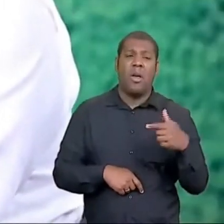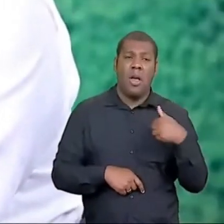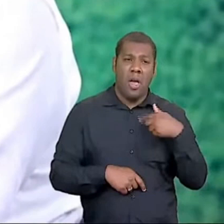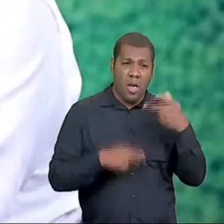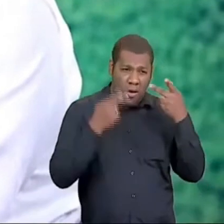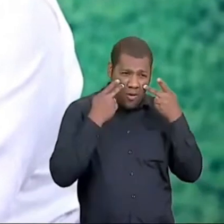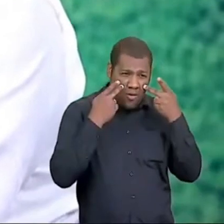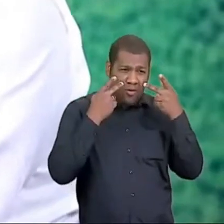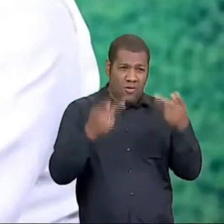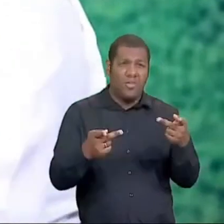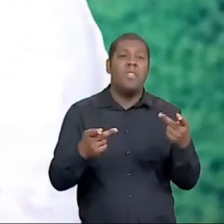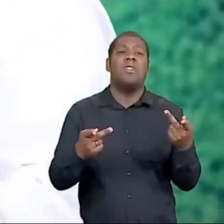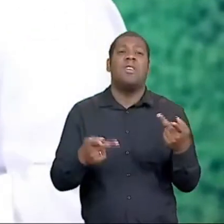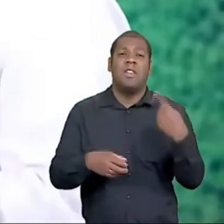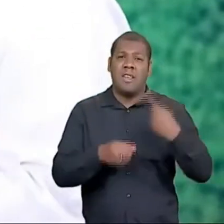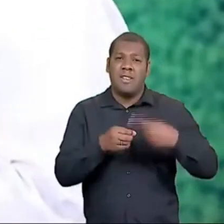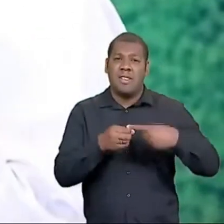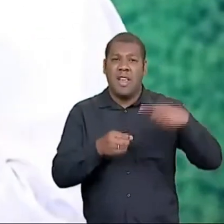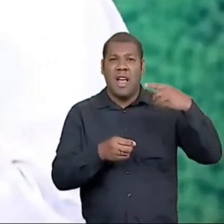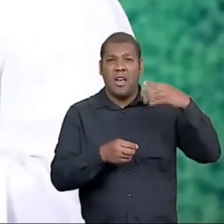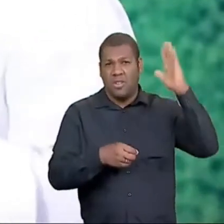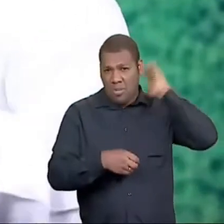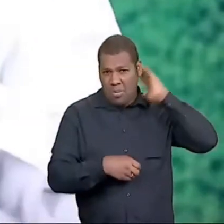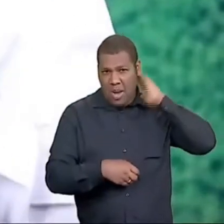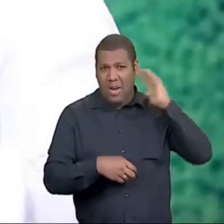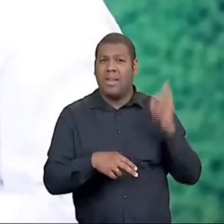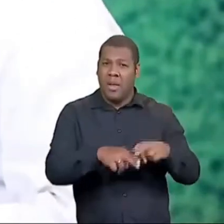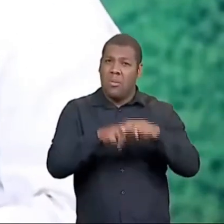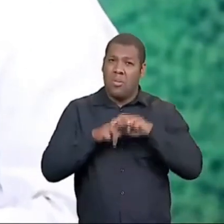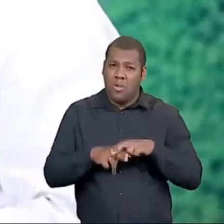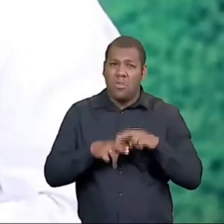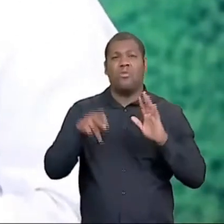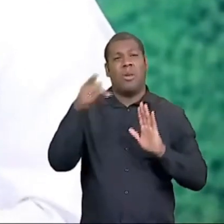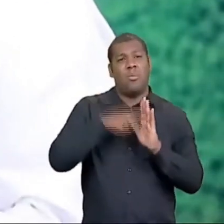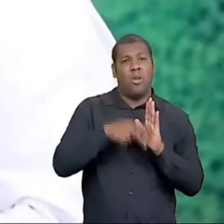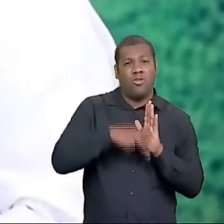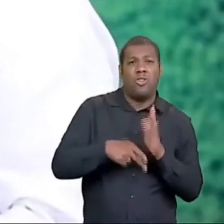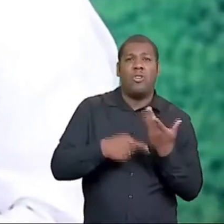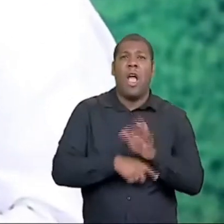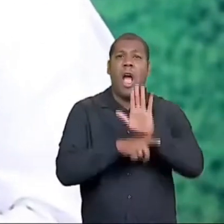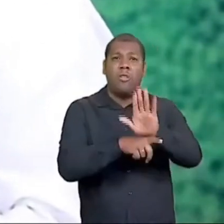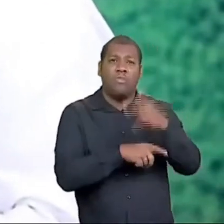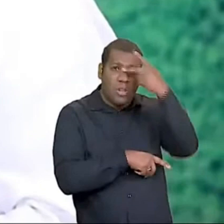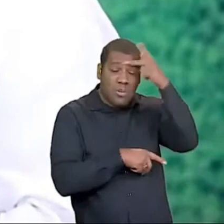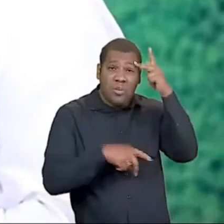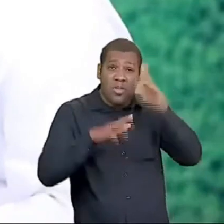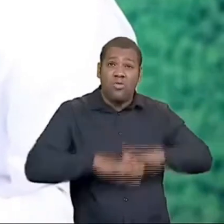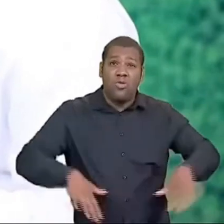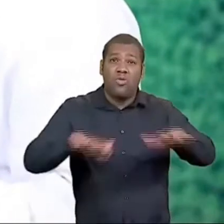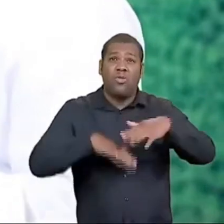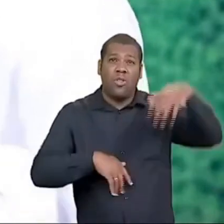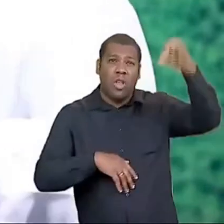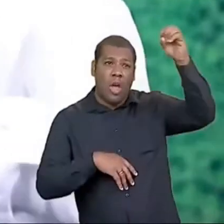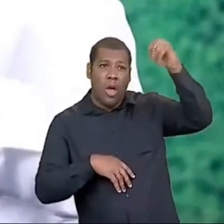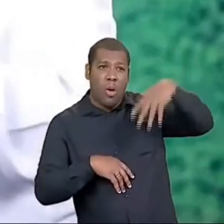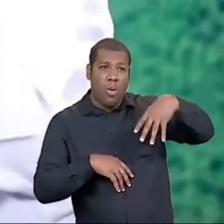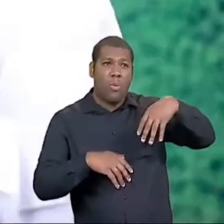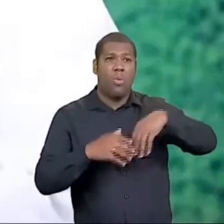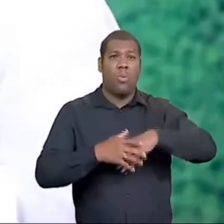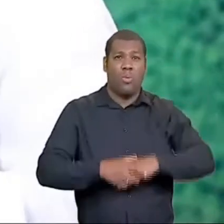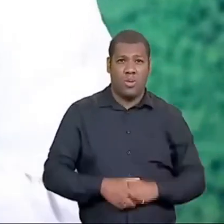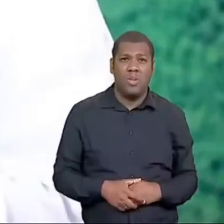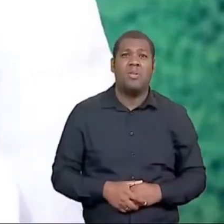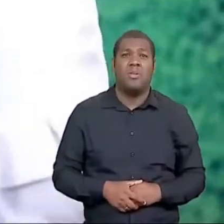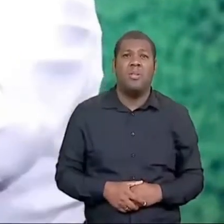Todos e também um linhão que vai de Tucuruí até Roraima,